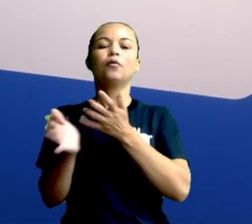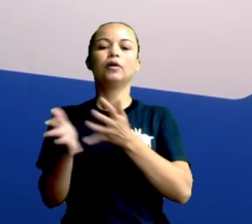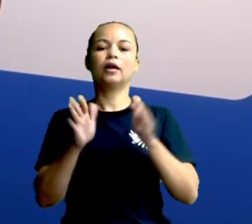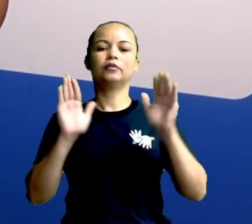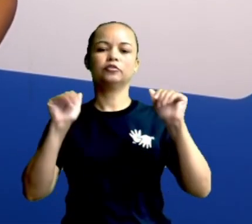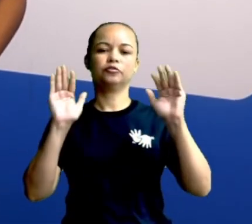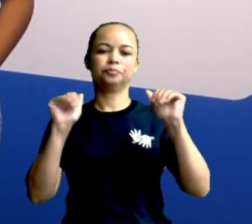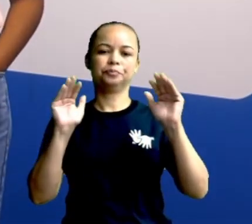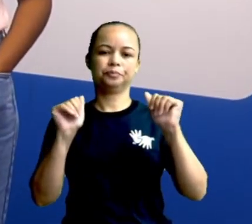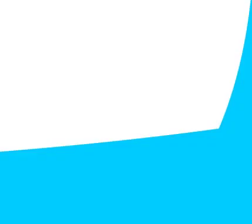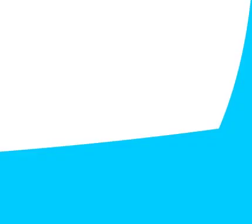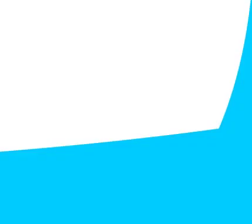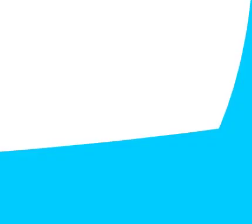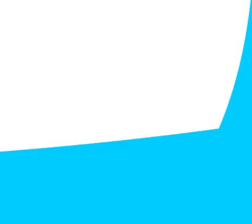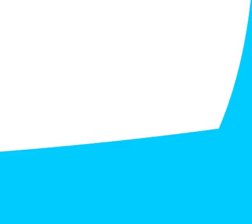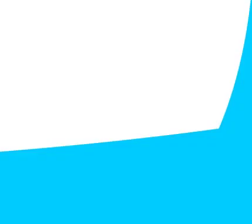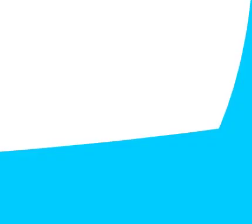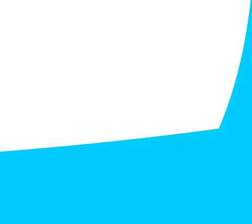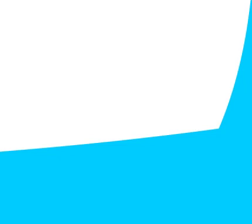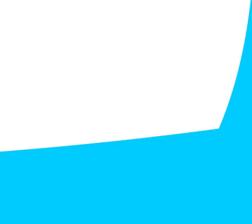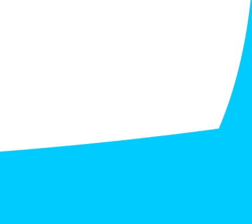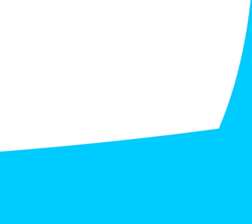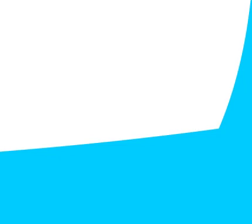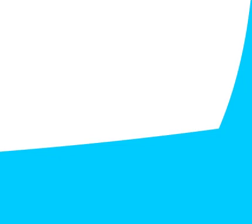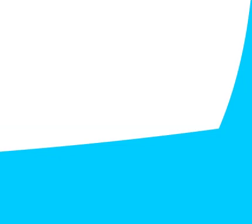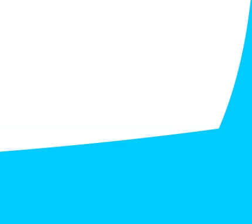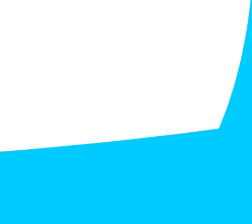e sem cuidem tchau tchau e